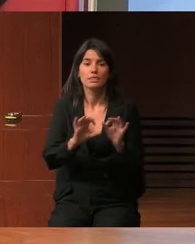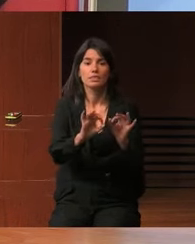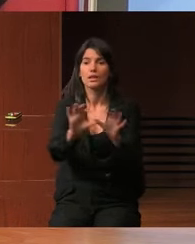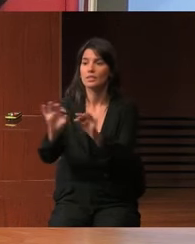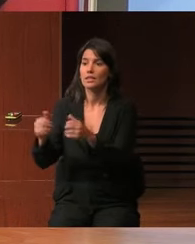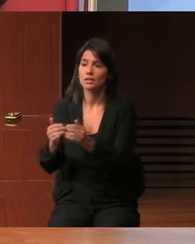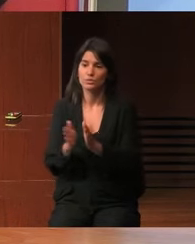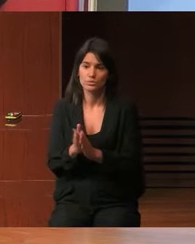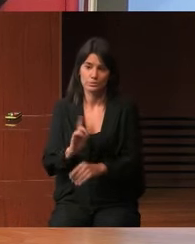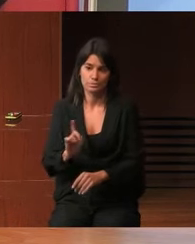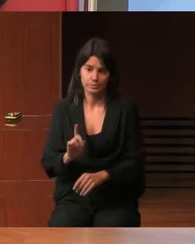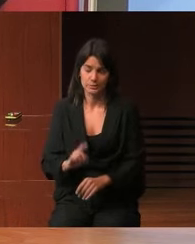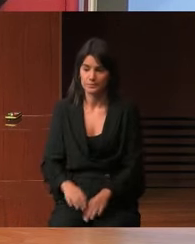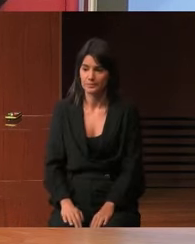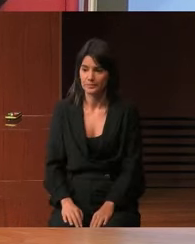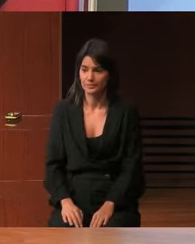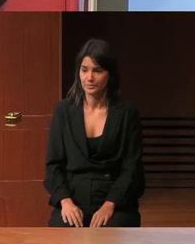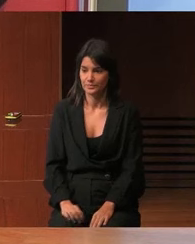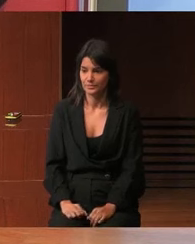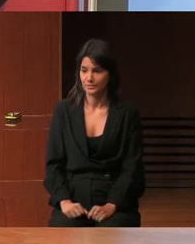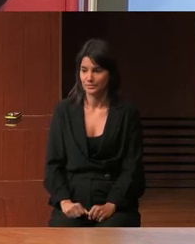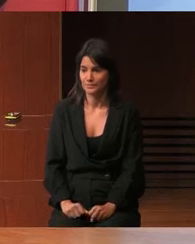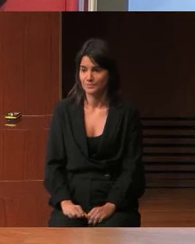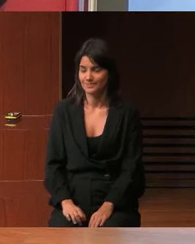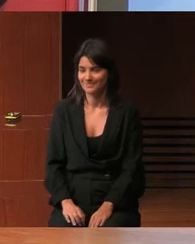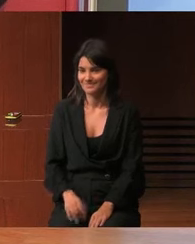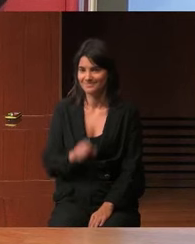leitores. Posso só fazer?